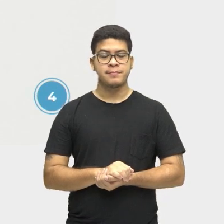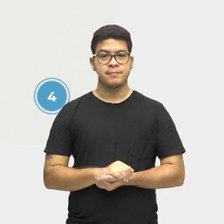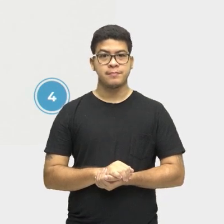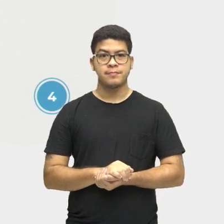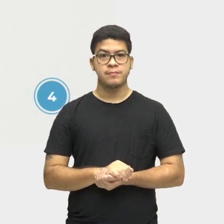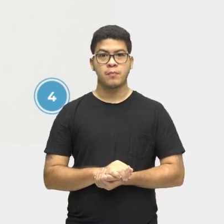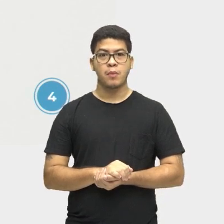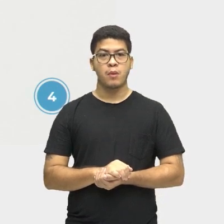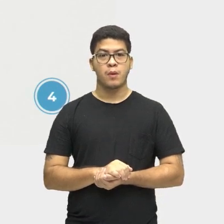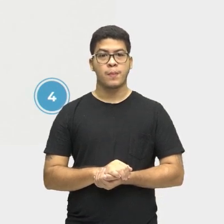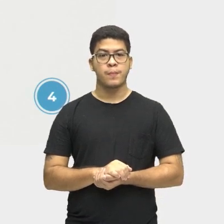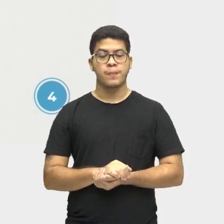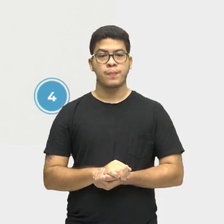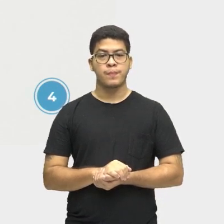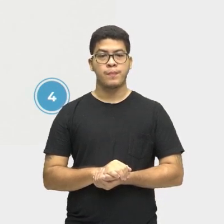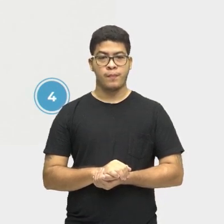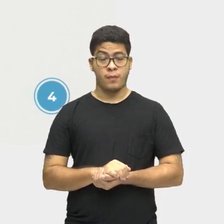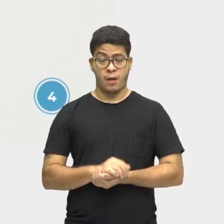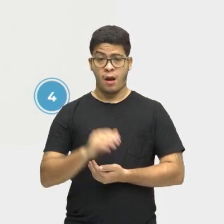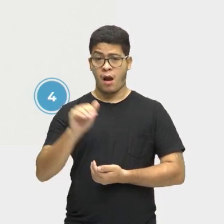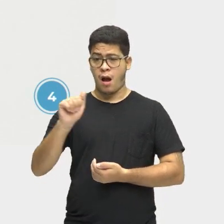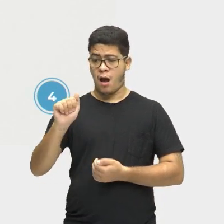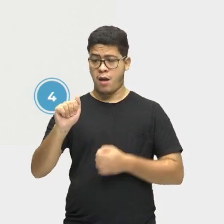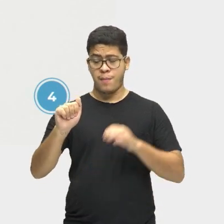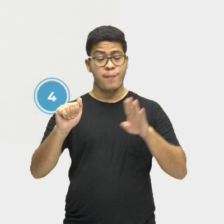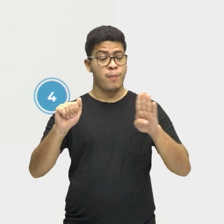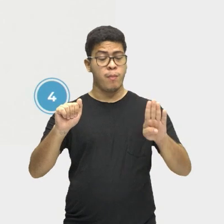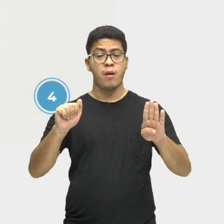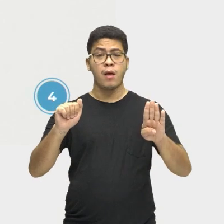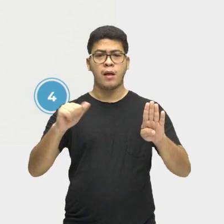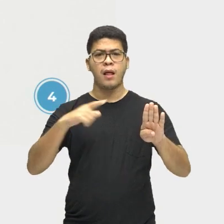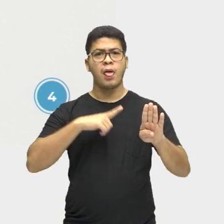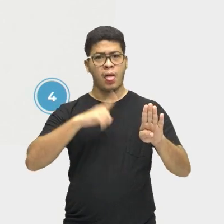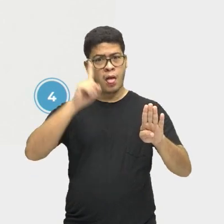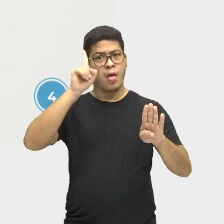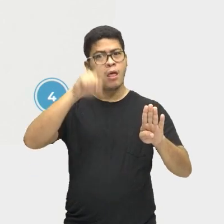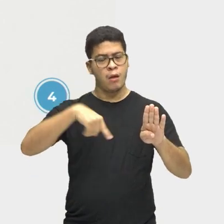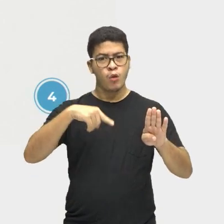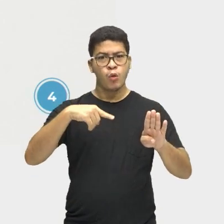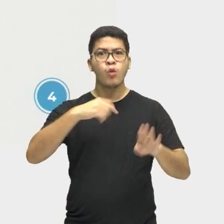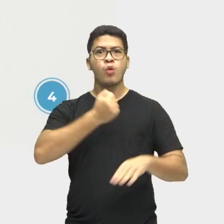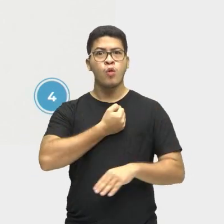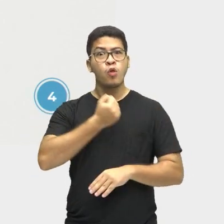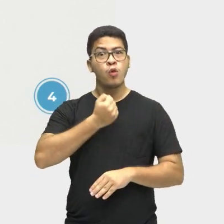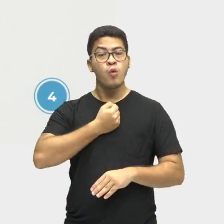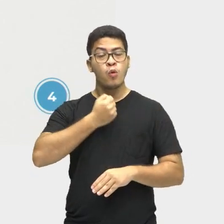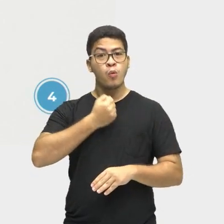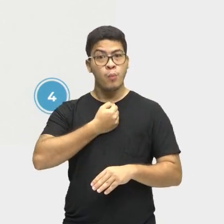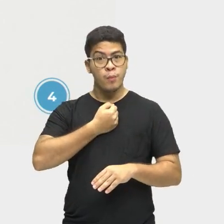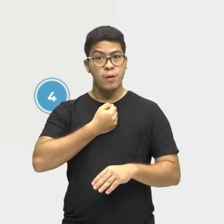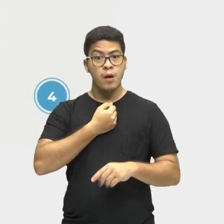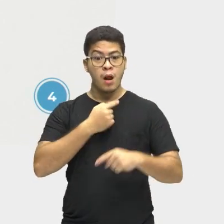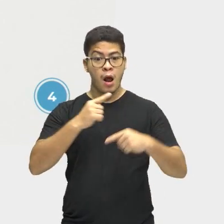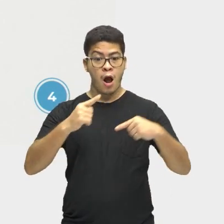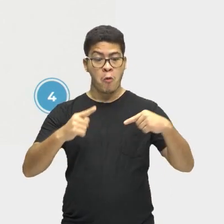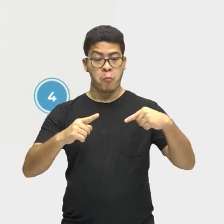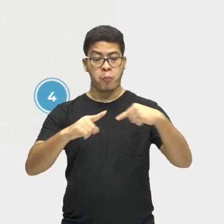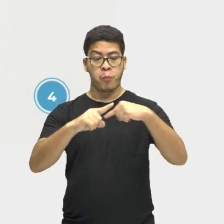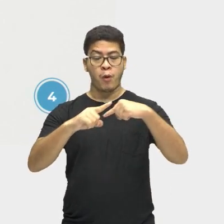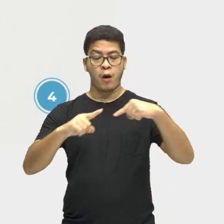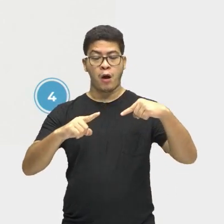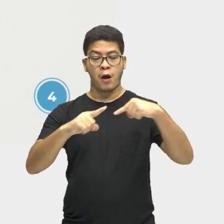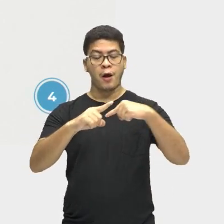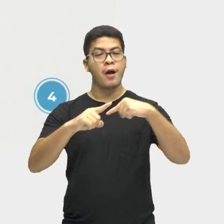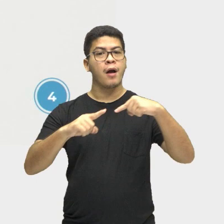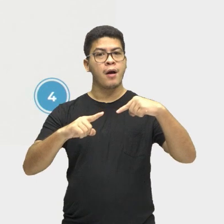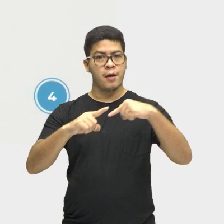Onde A e B são números reais. Então, as equações do primeiro grau, né? Onde A e